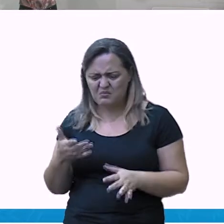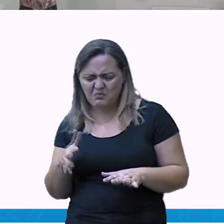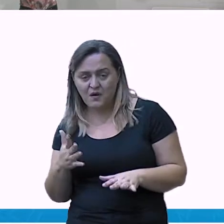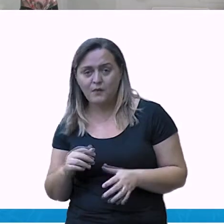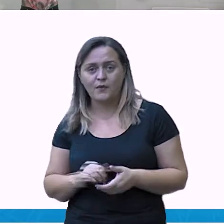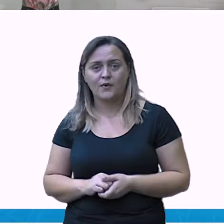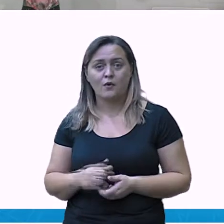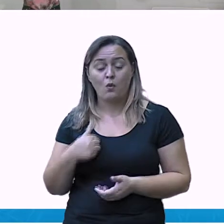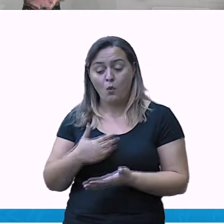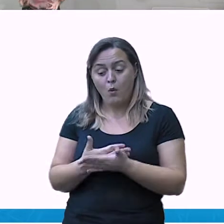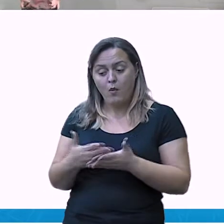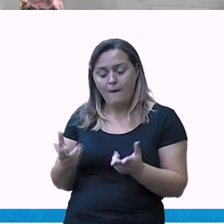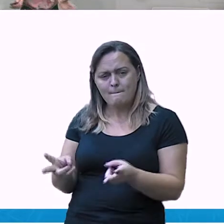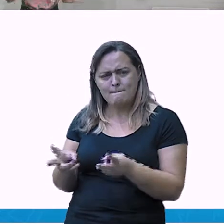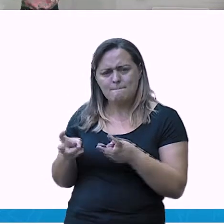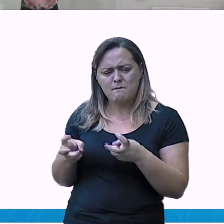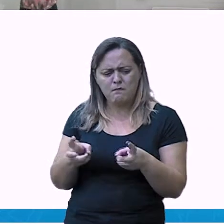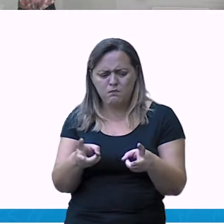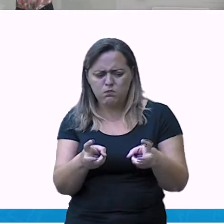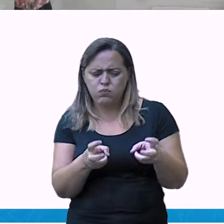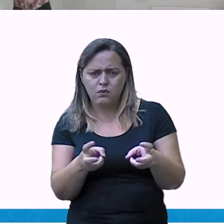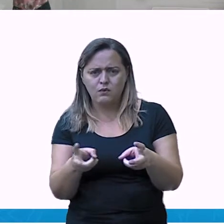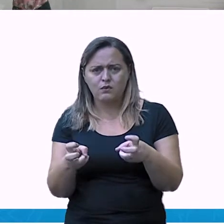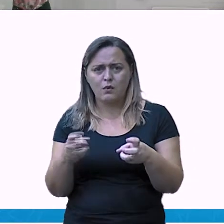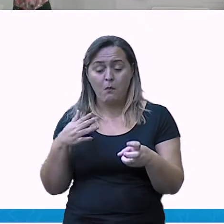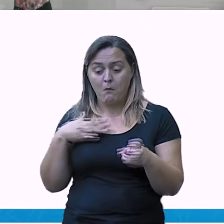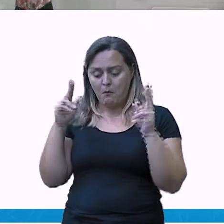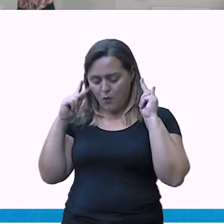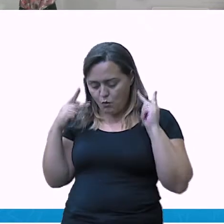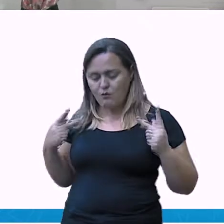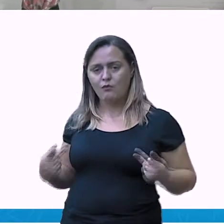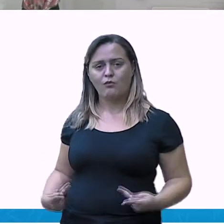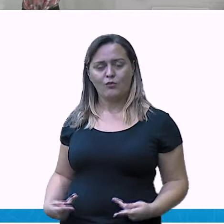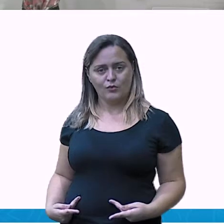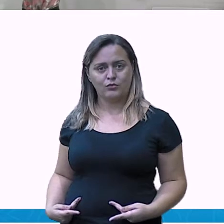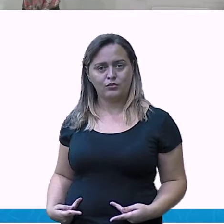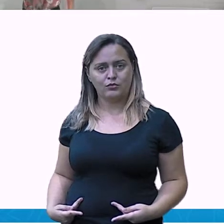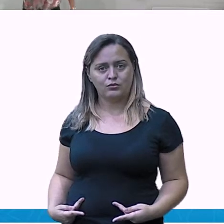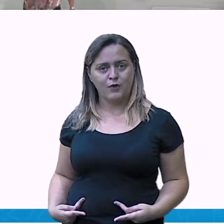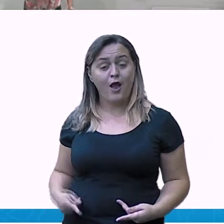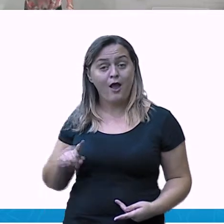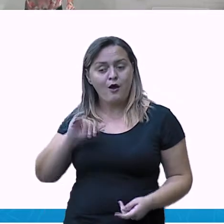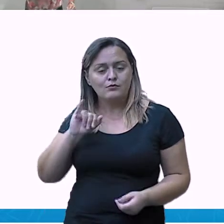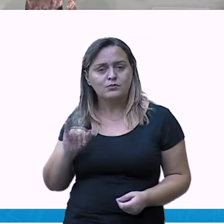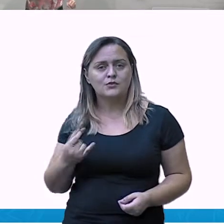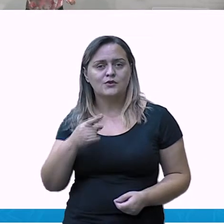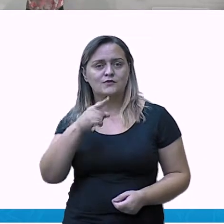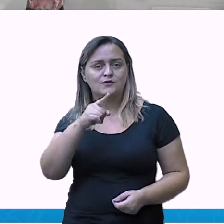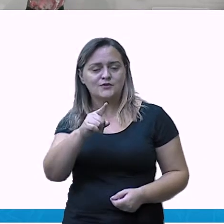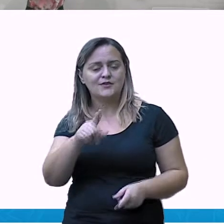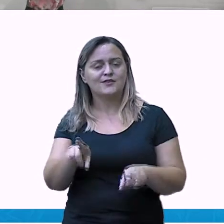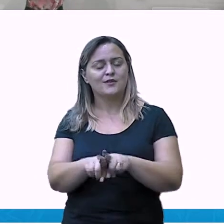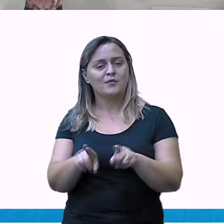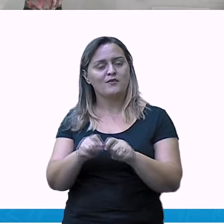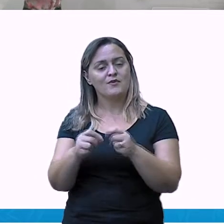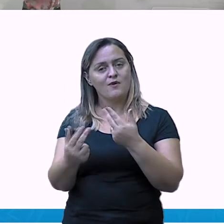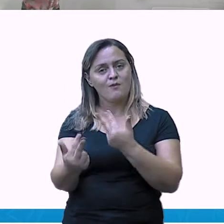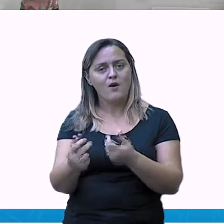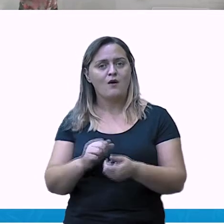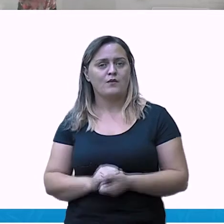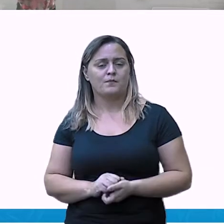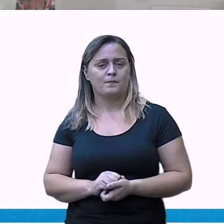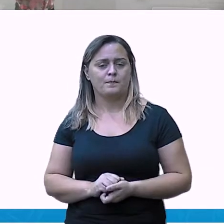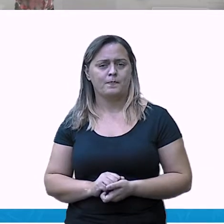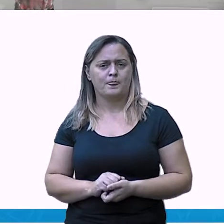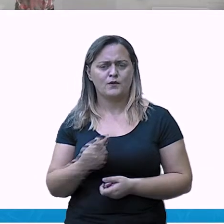a perceber mais o meu corpo. É uma oportunidade para você fazer isso aí. Já percebeu